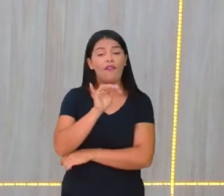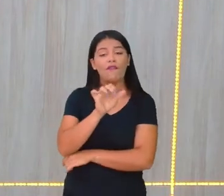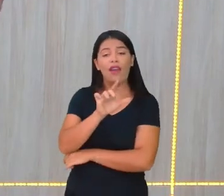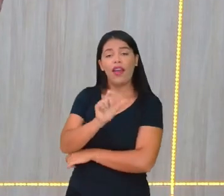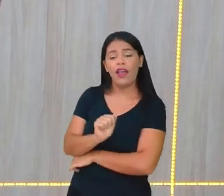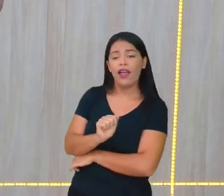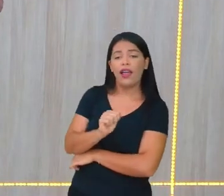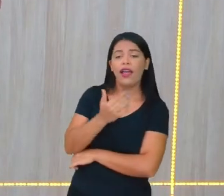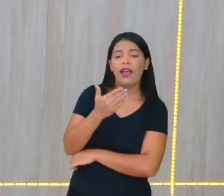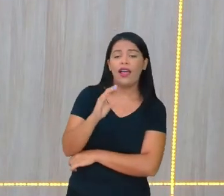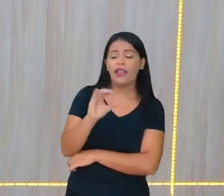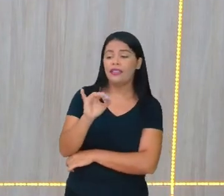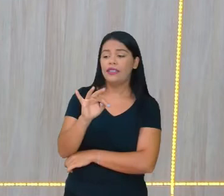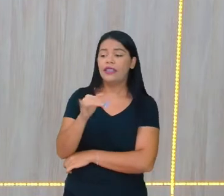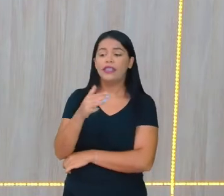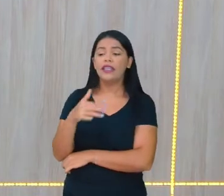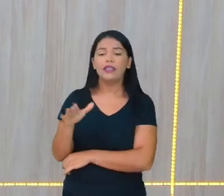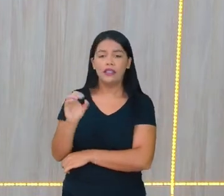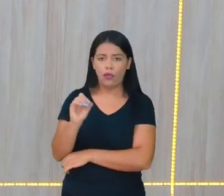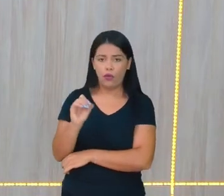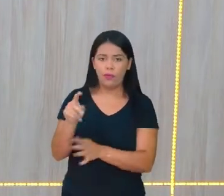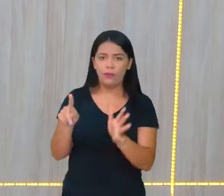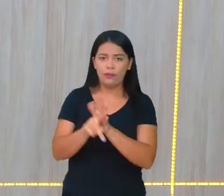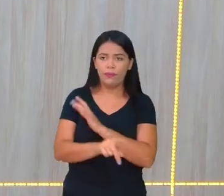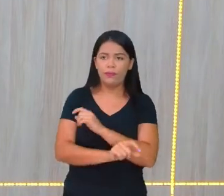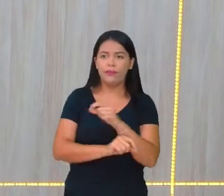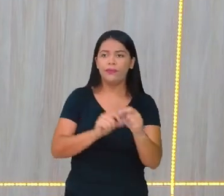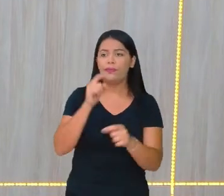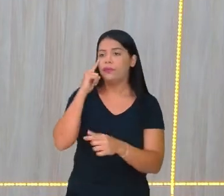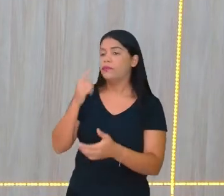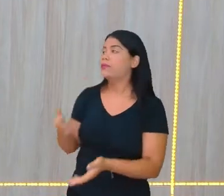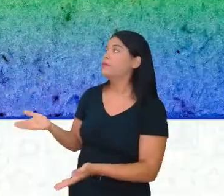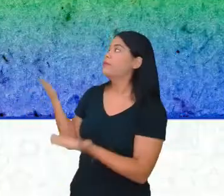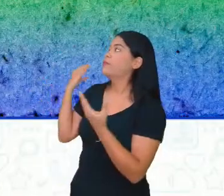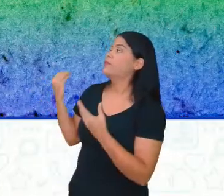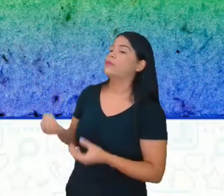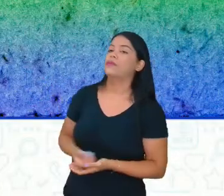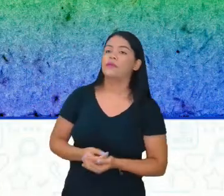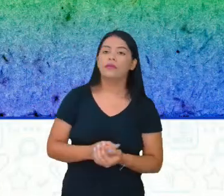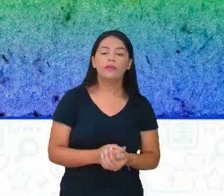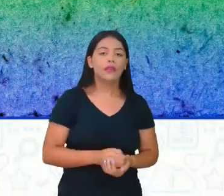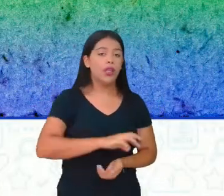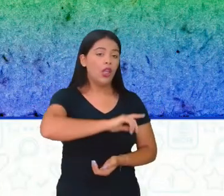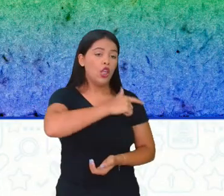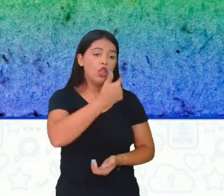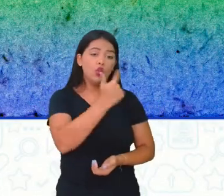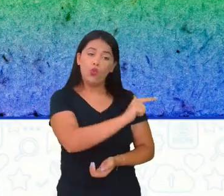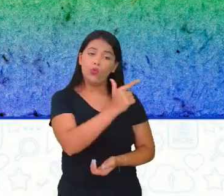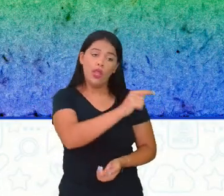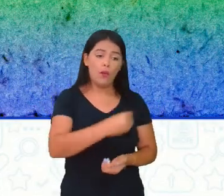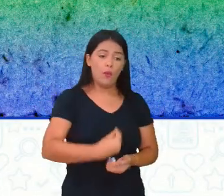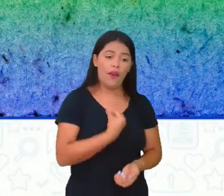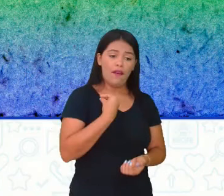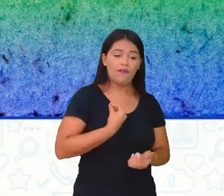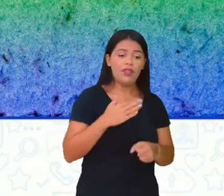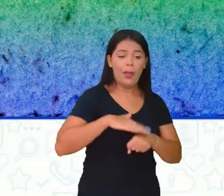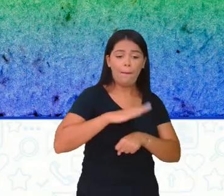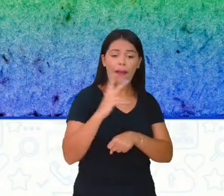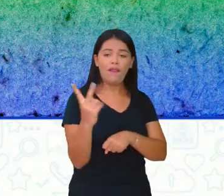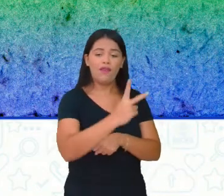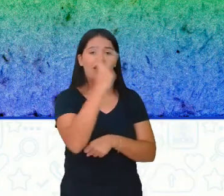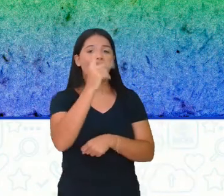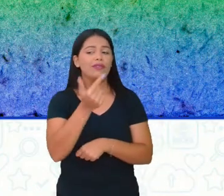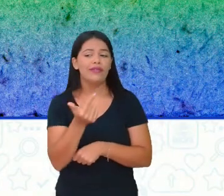Abraham Maslow, não é? Que diz assim: nenhuma vida vale mais do que a outra. E aí?